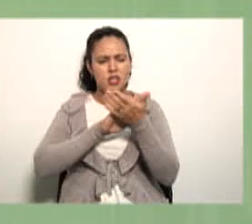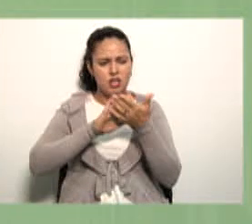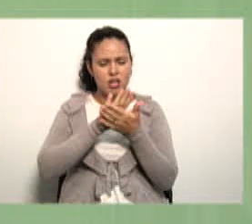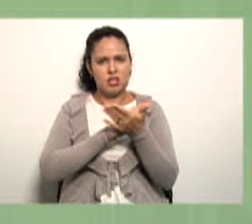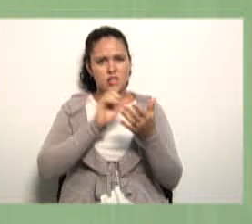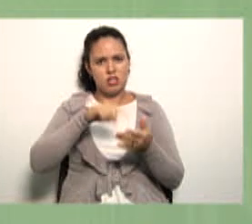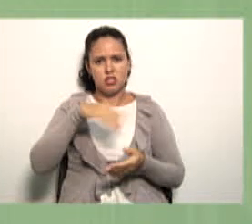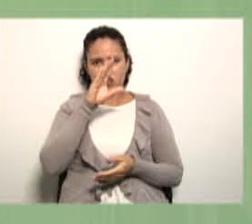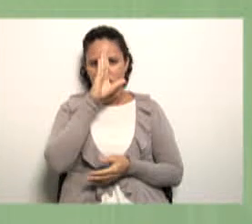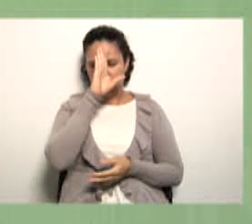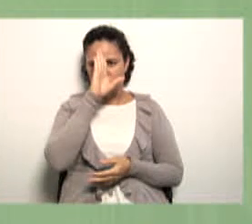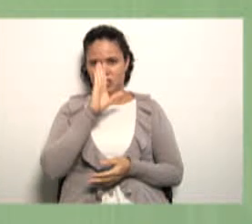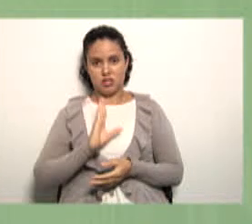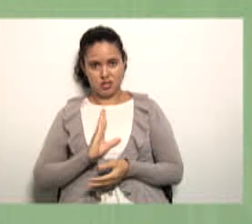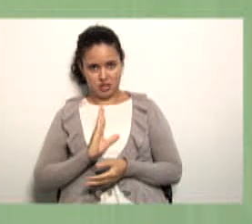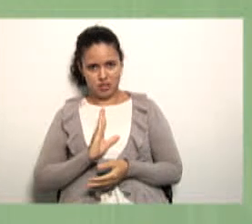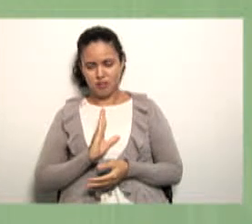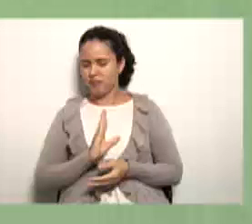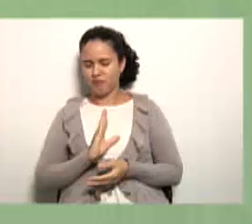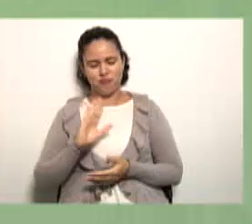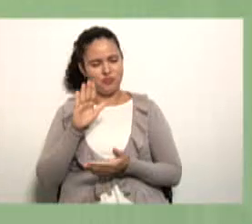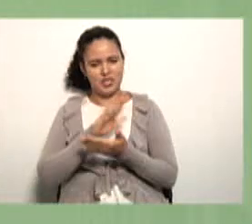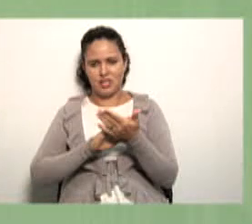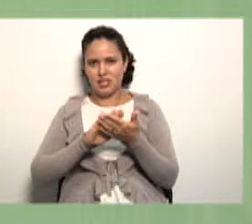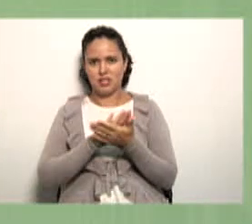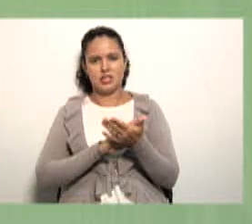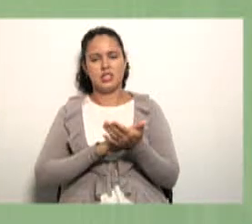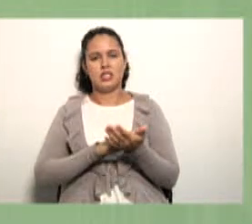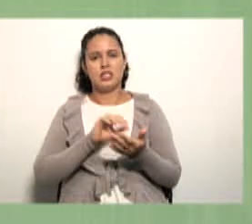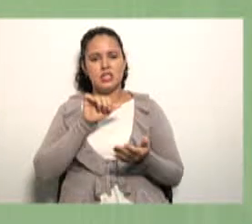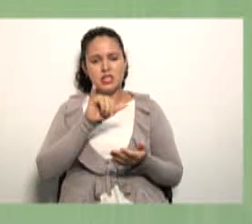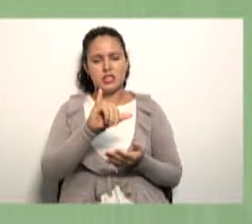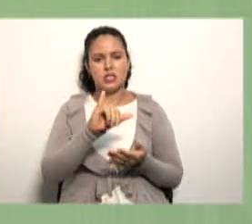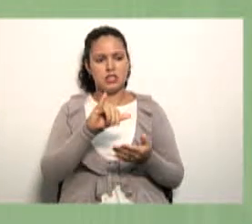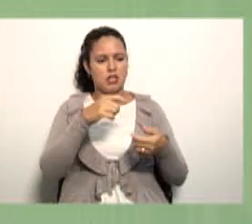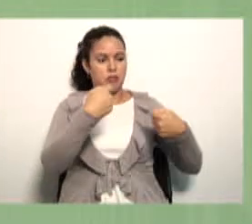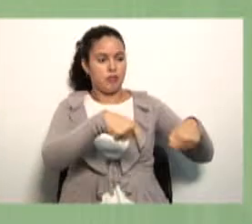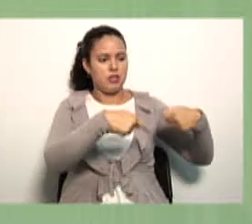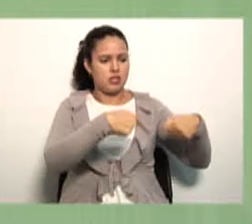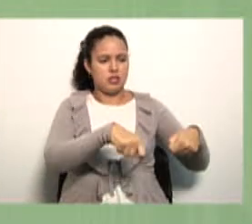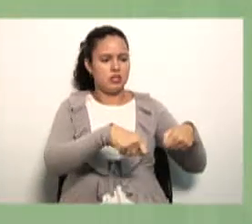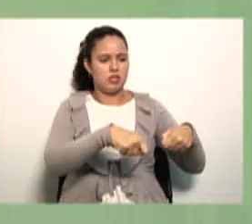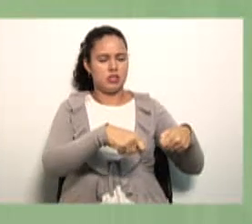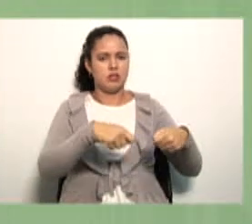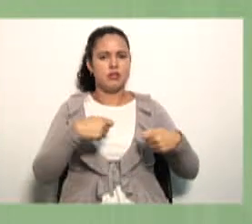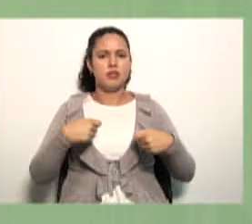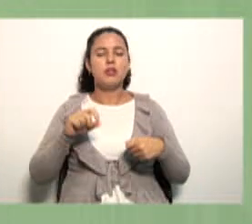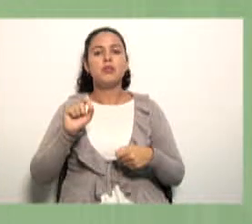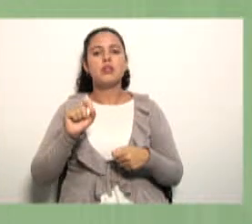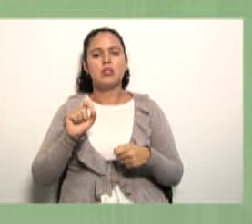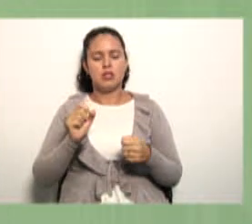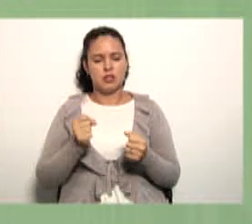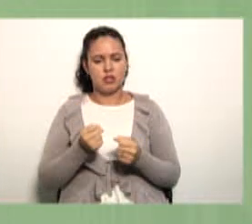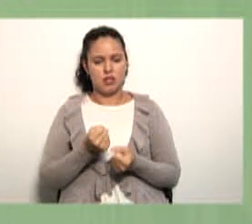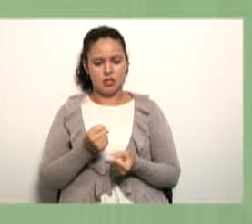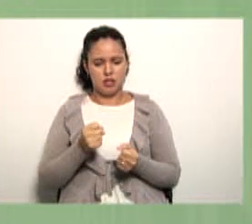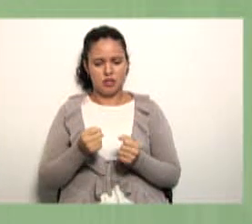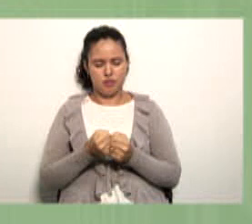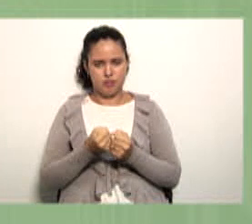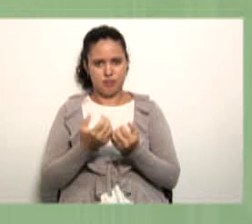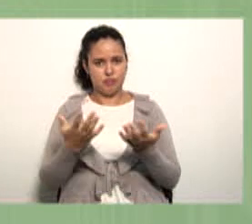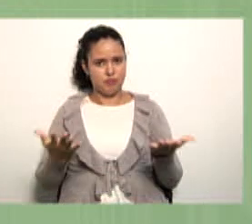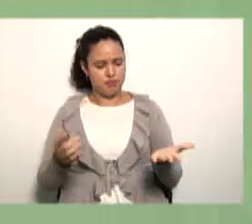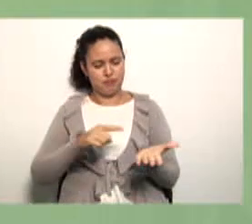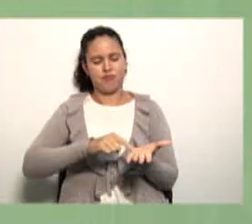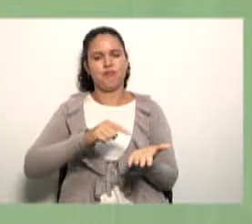que queremos, precisamos abrir mão de outra coisa de que gostamos. A tomada de